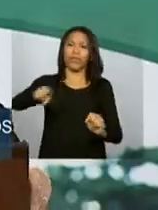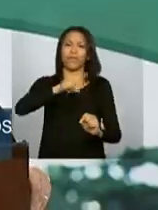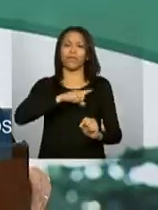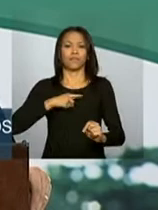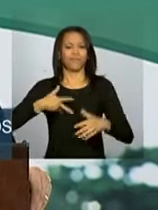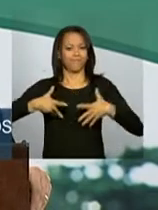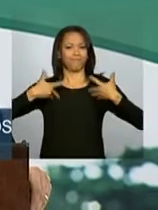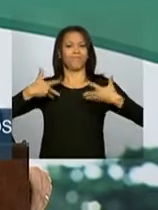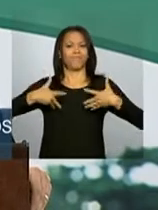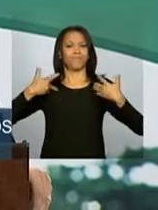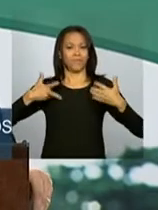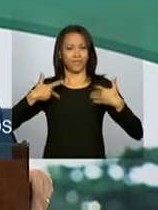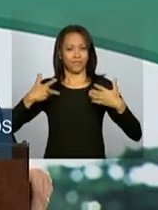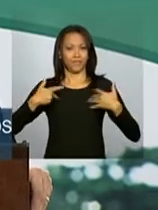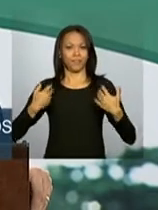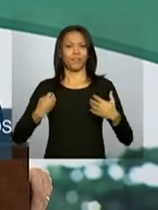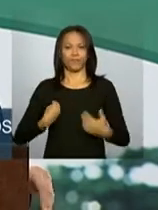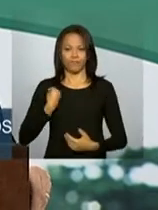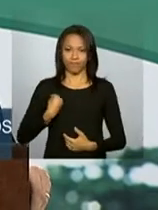podermos estar aqui.